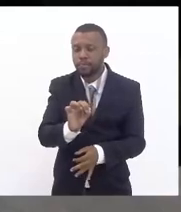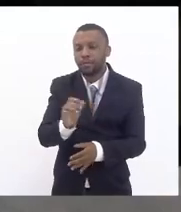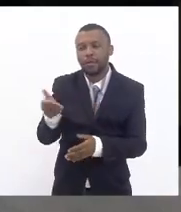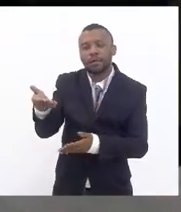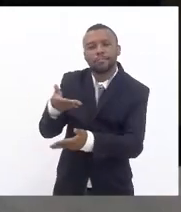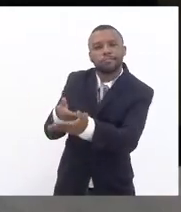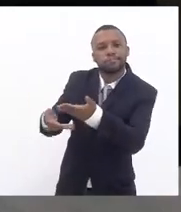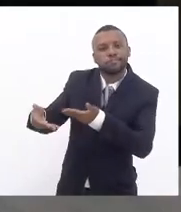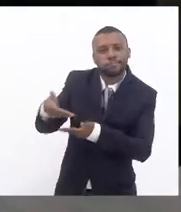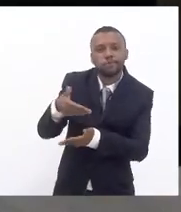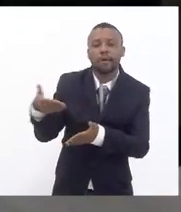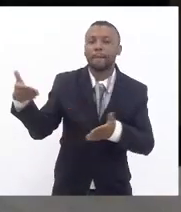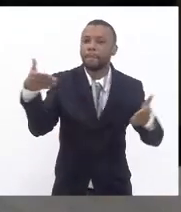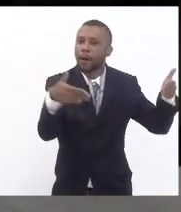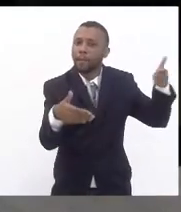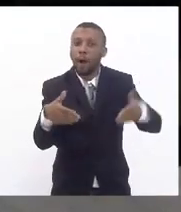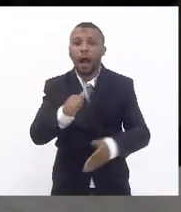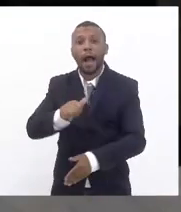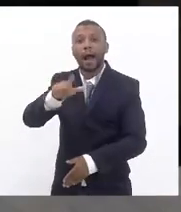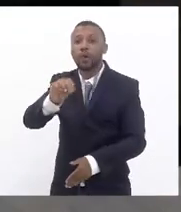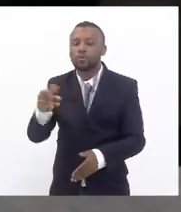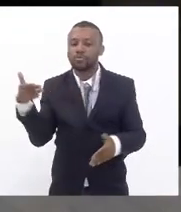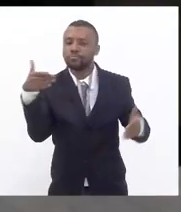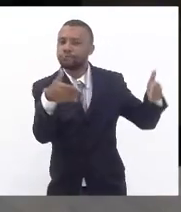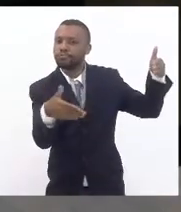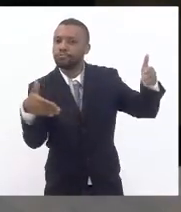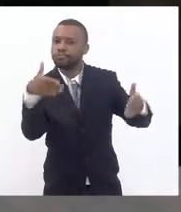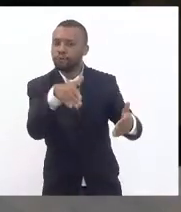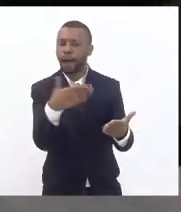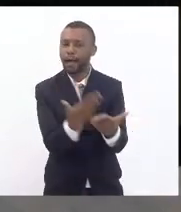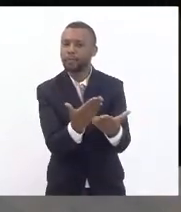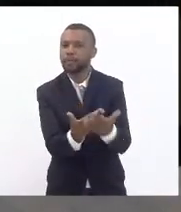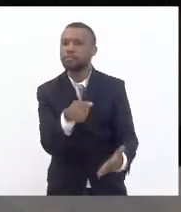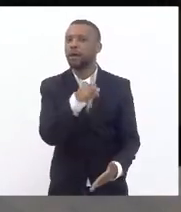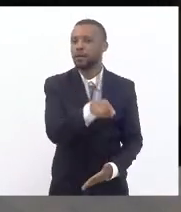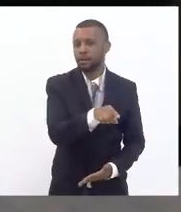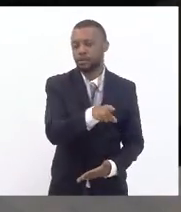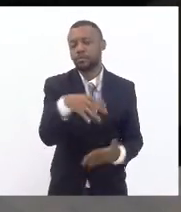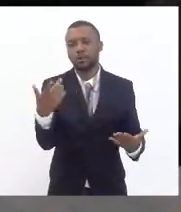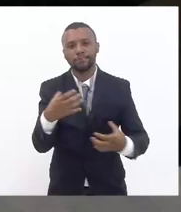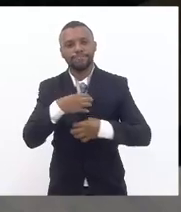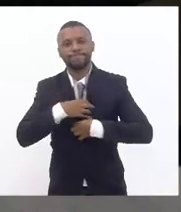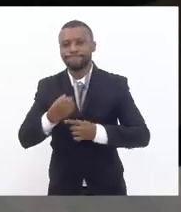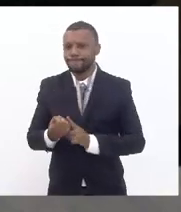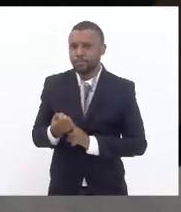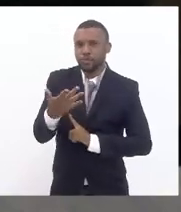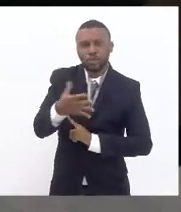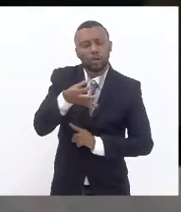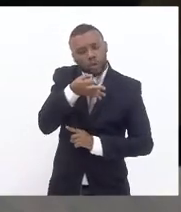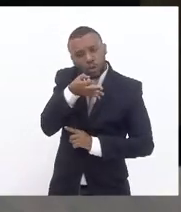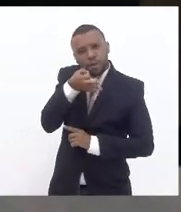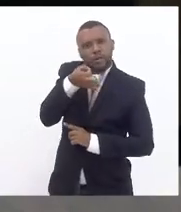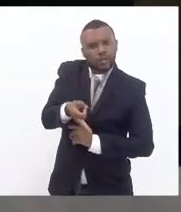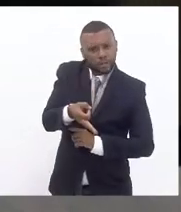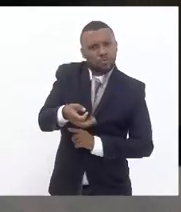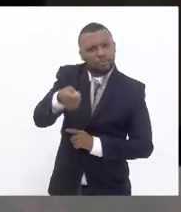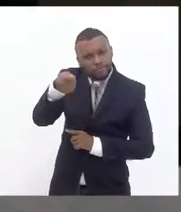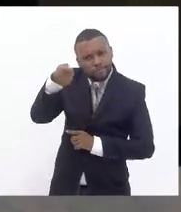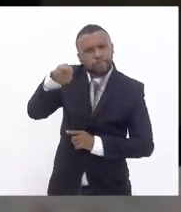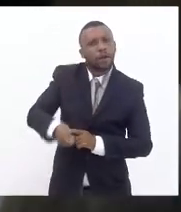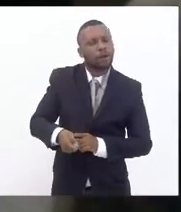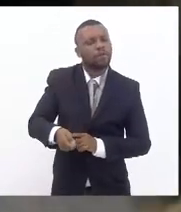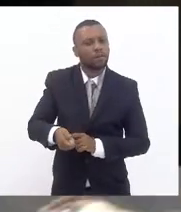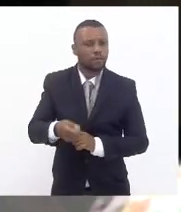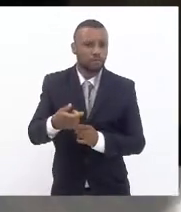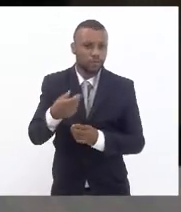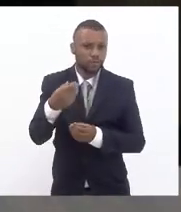regiões do estado do Rio de Janeiro, do entorno da Zona Oeste da cidade. Então, a minha manifestação, eu que sou um crítico veemente da